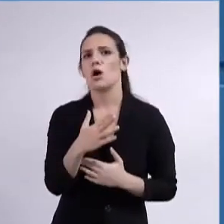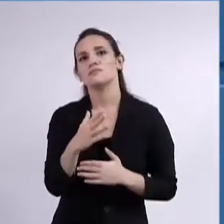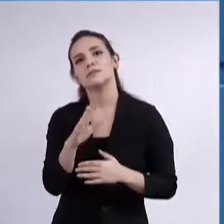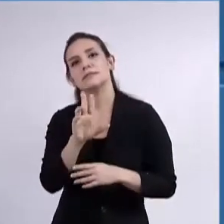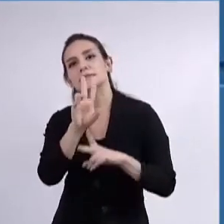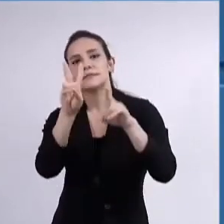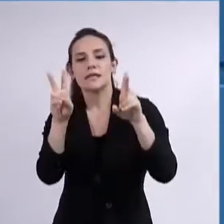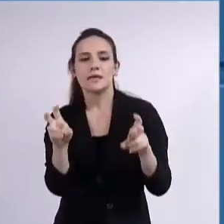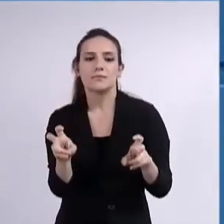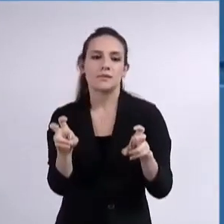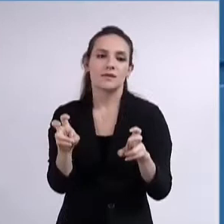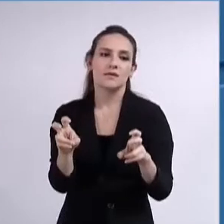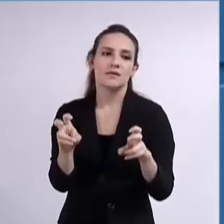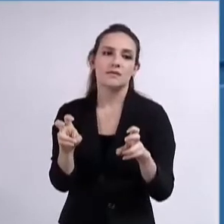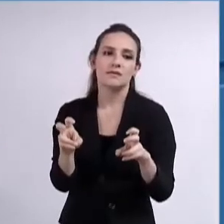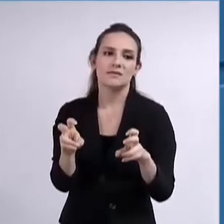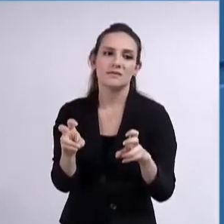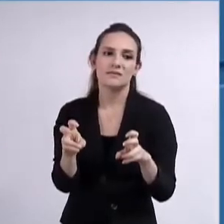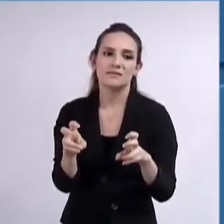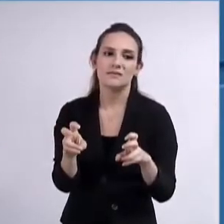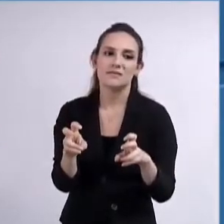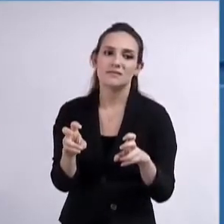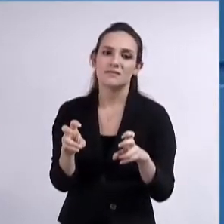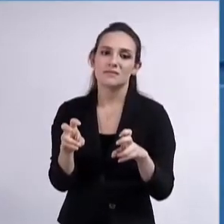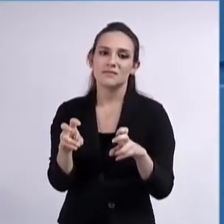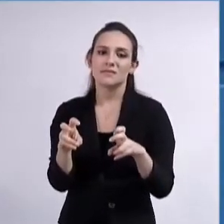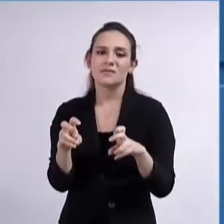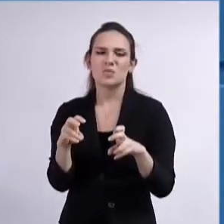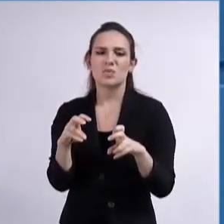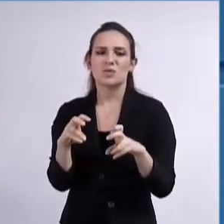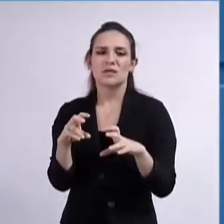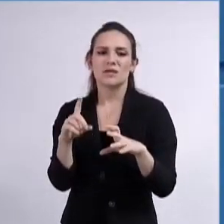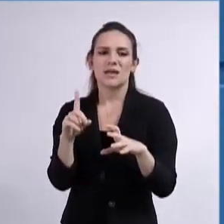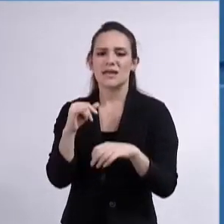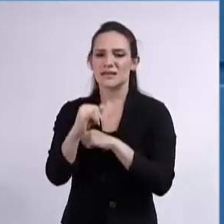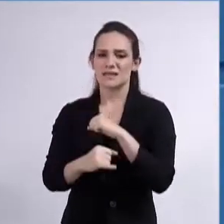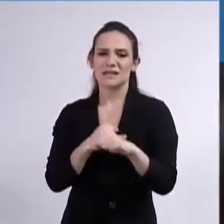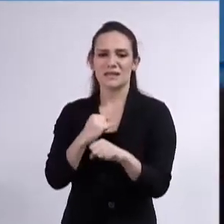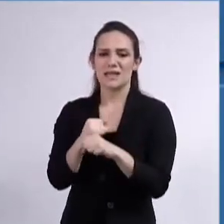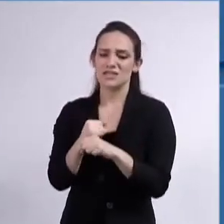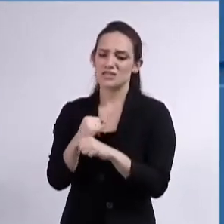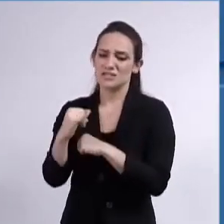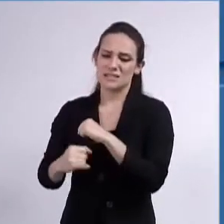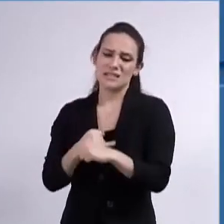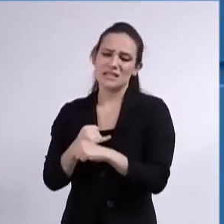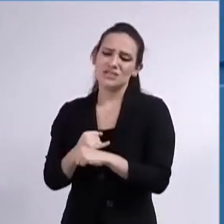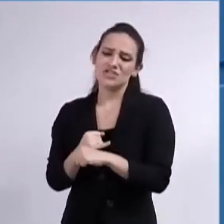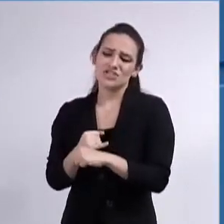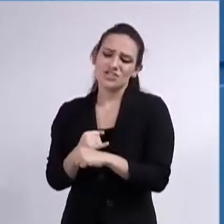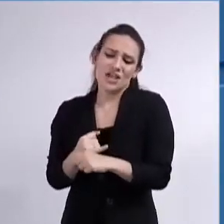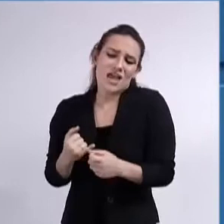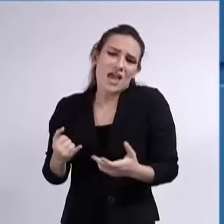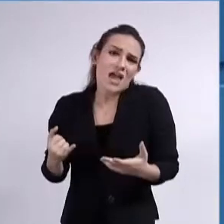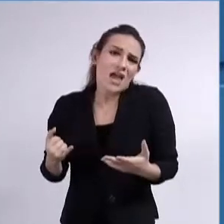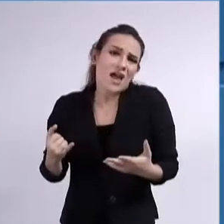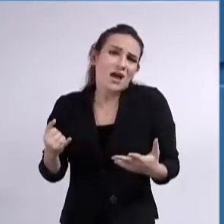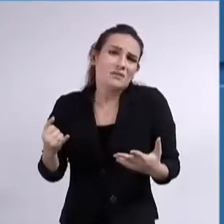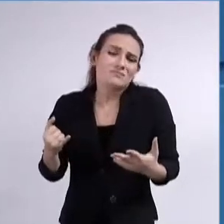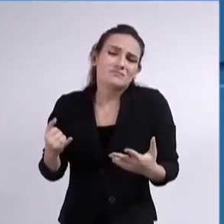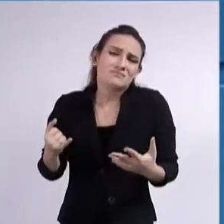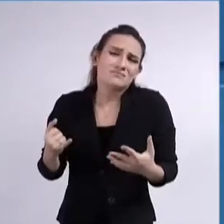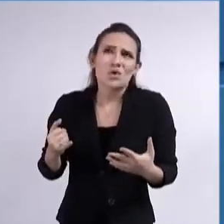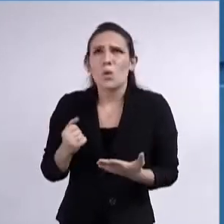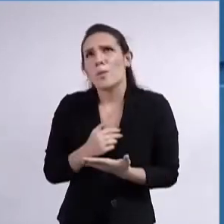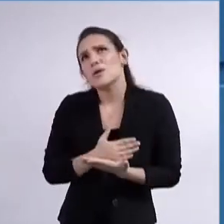da comunicação rasa de maneira geral no mundo, que é a internet. Nós temos uma internet nascida ali nos idos